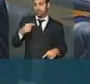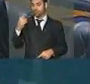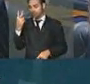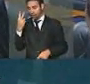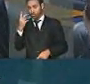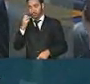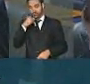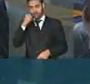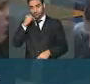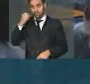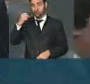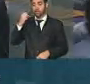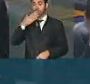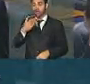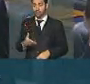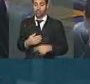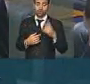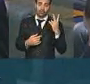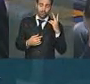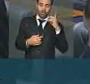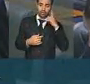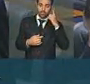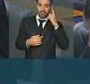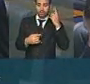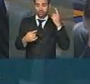dois deputados contra e dois deputados